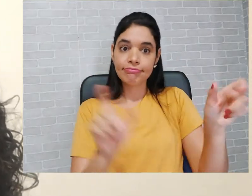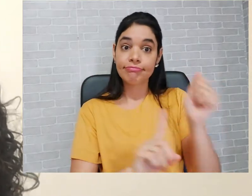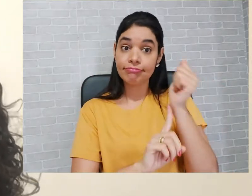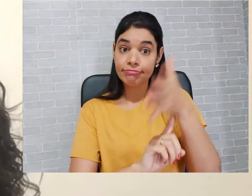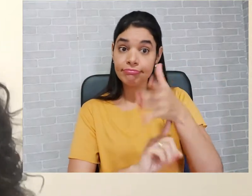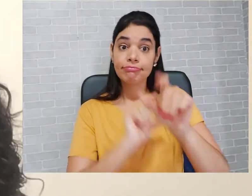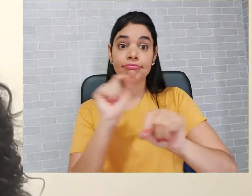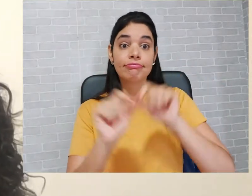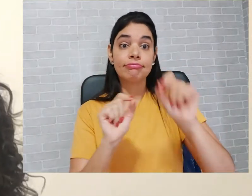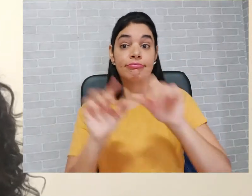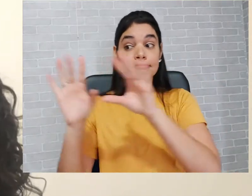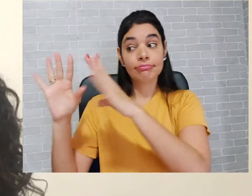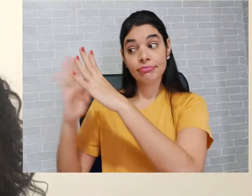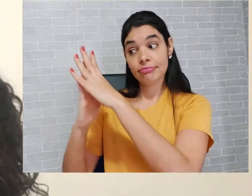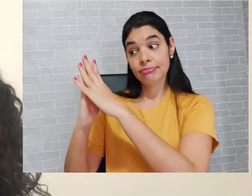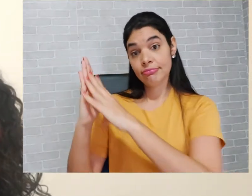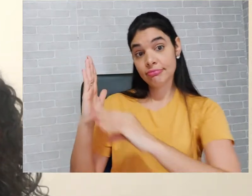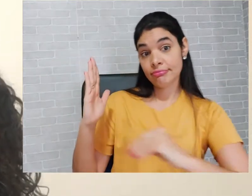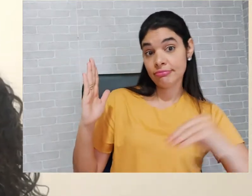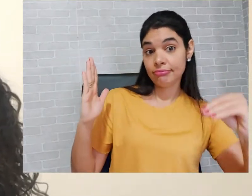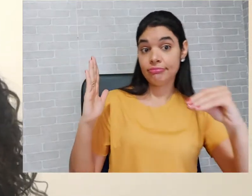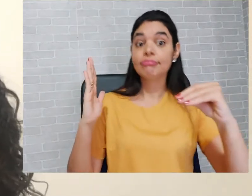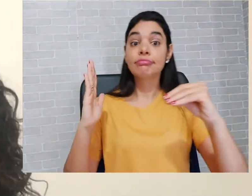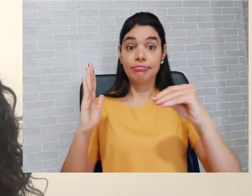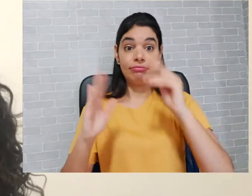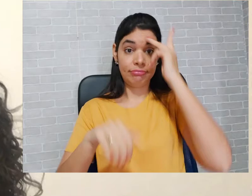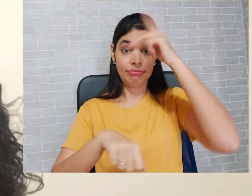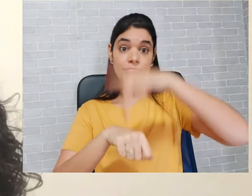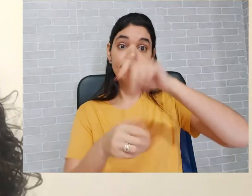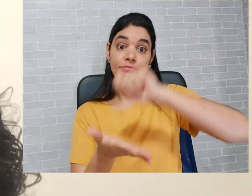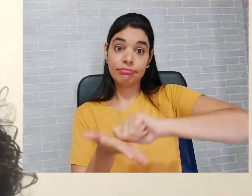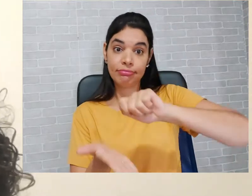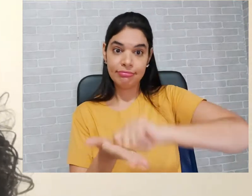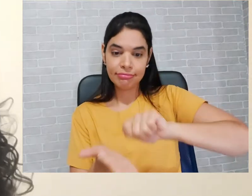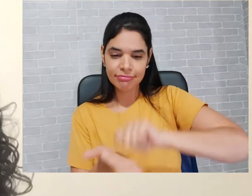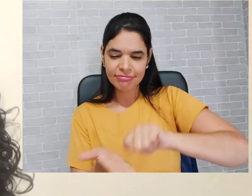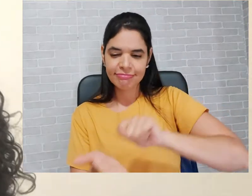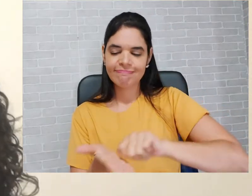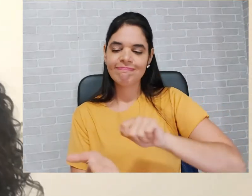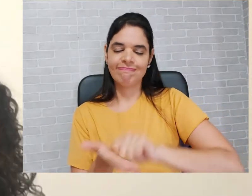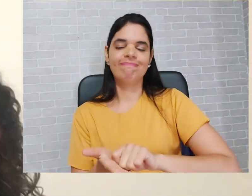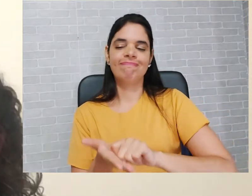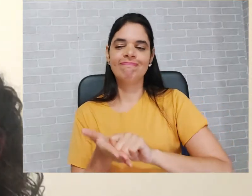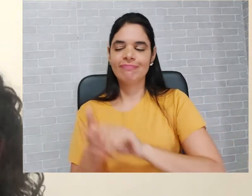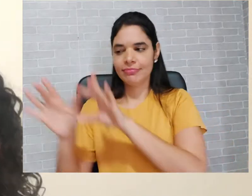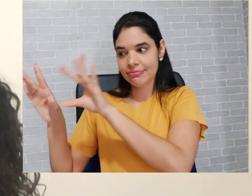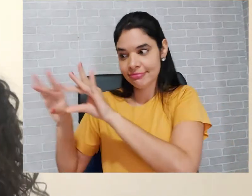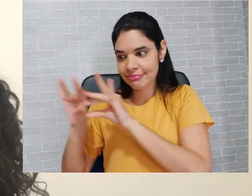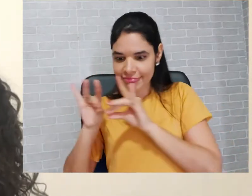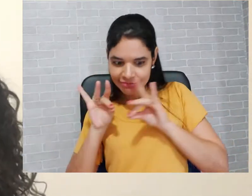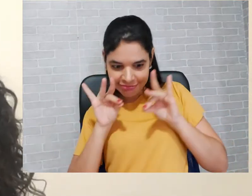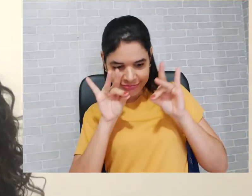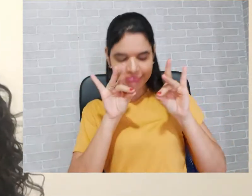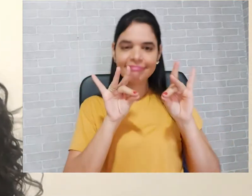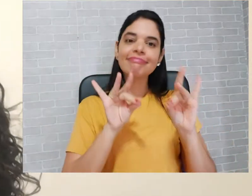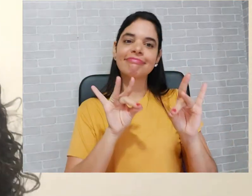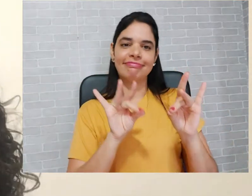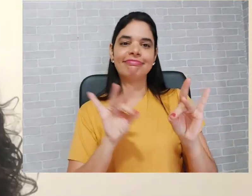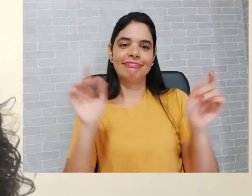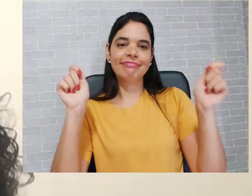são similares ao do La Fontaine. Eles se apoiam nesse jogo de polissemia, conotações